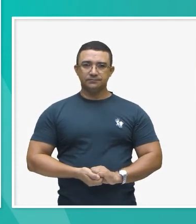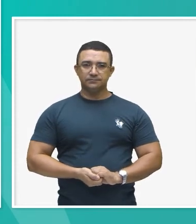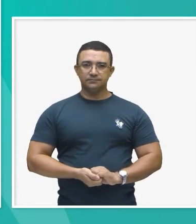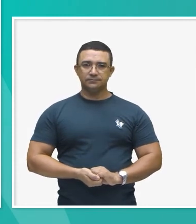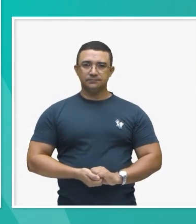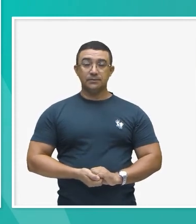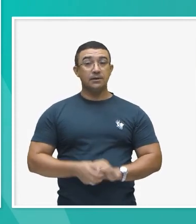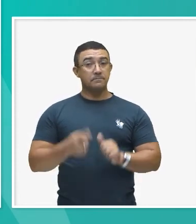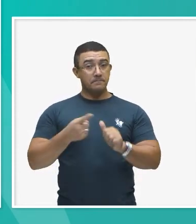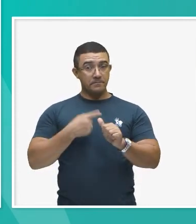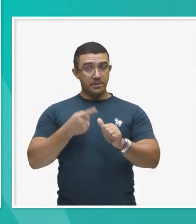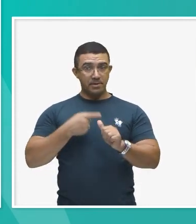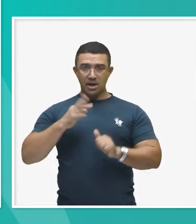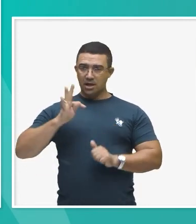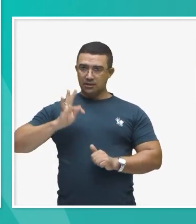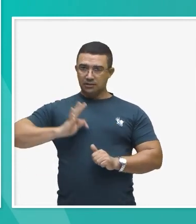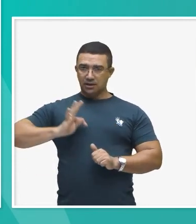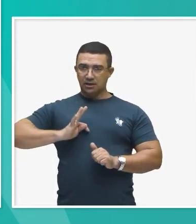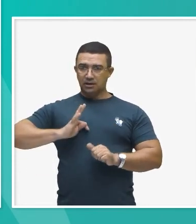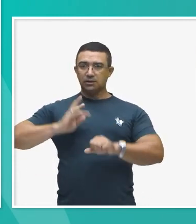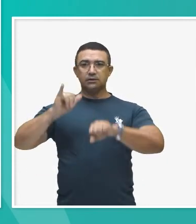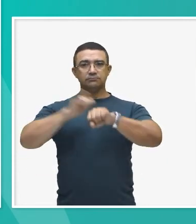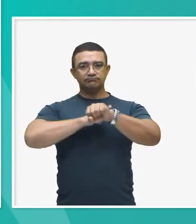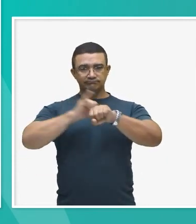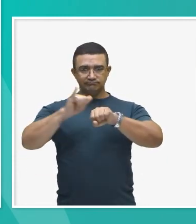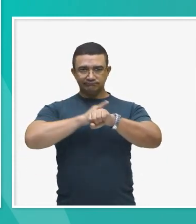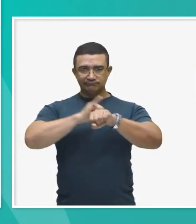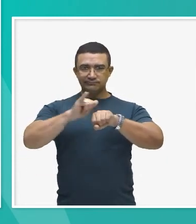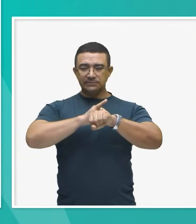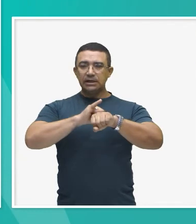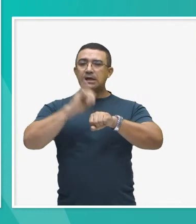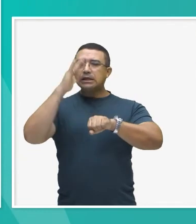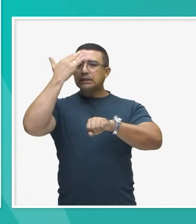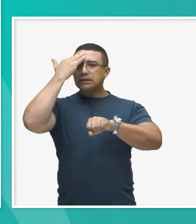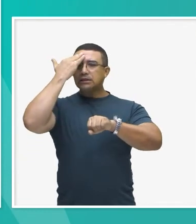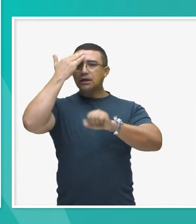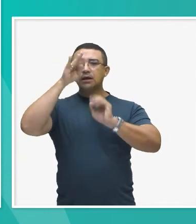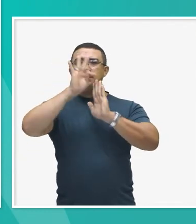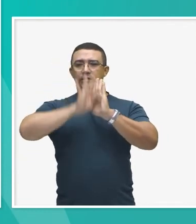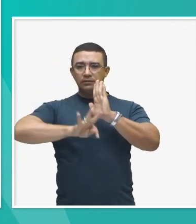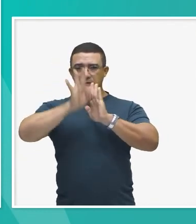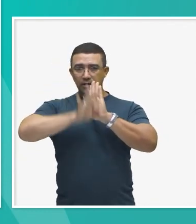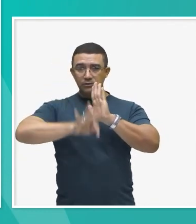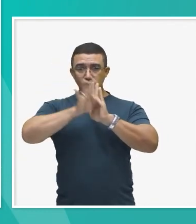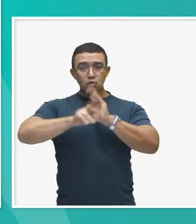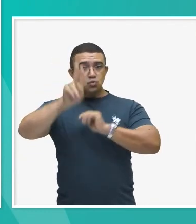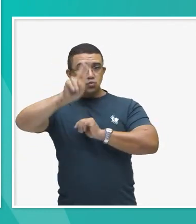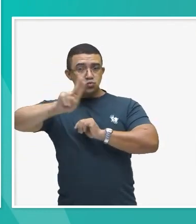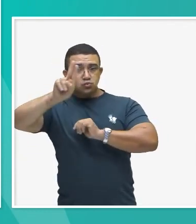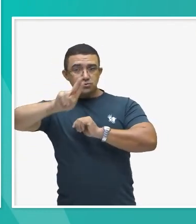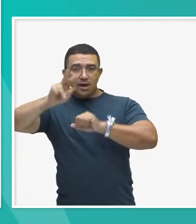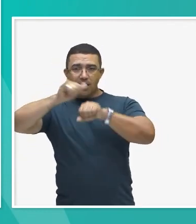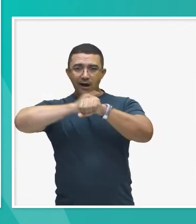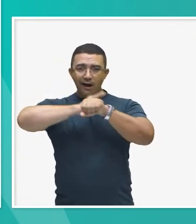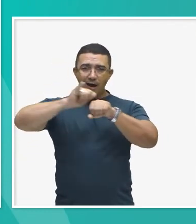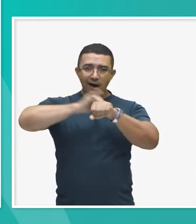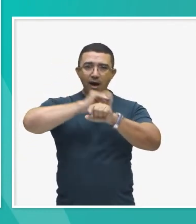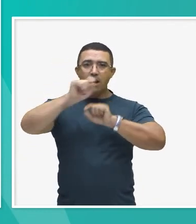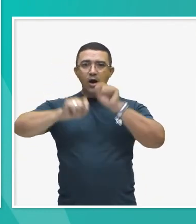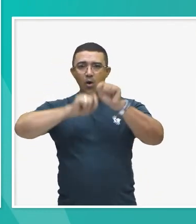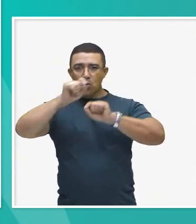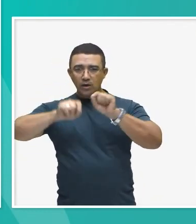A primeira técnica que vocês vão aprender a entender um texto utilizando a estratégia previewing